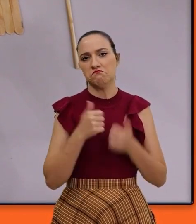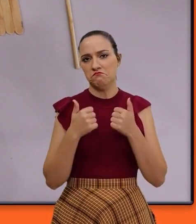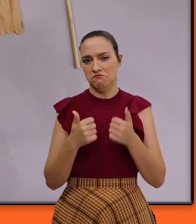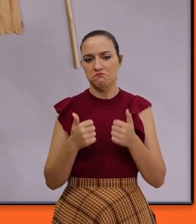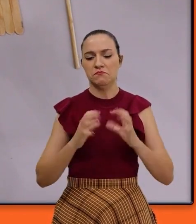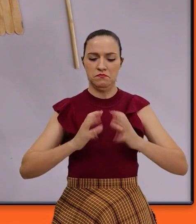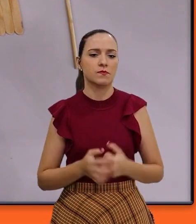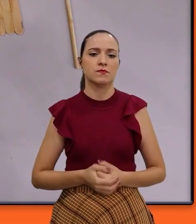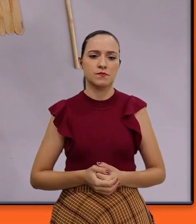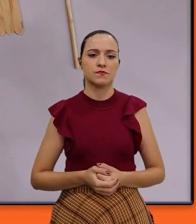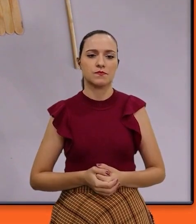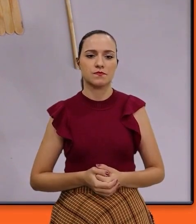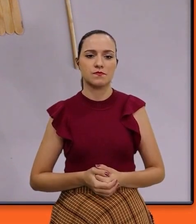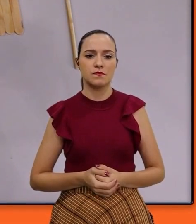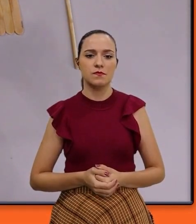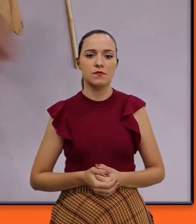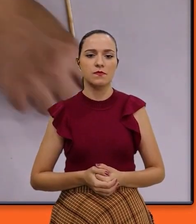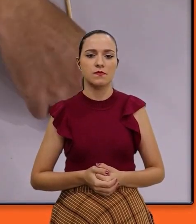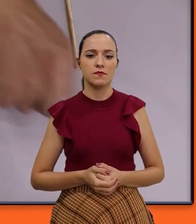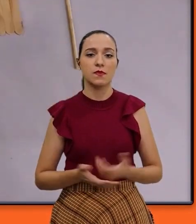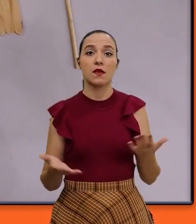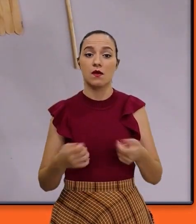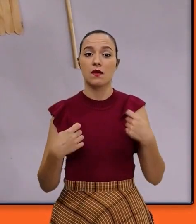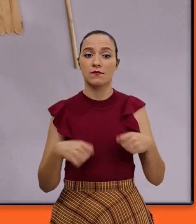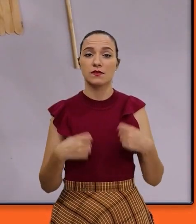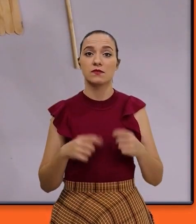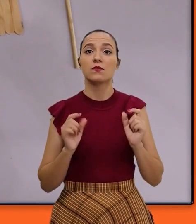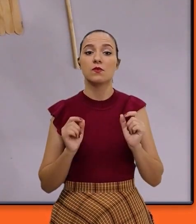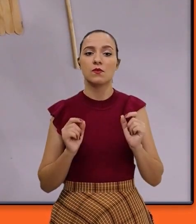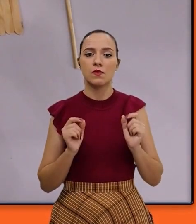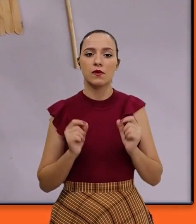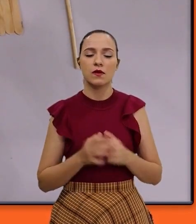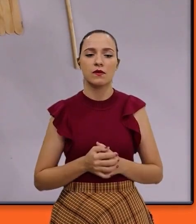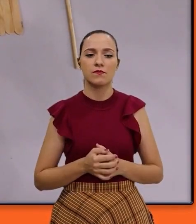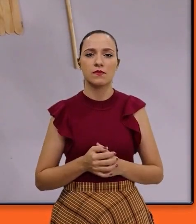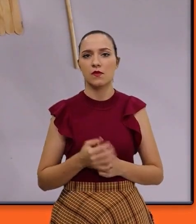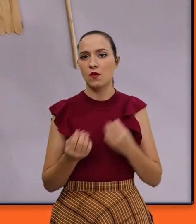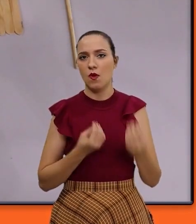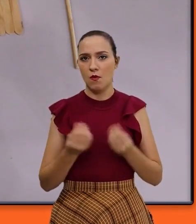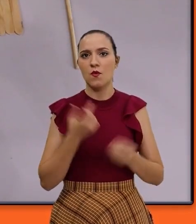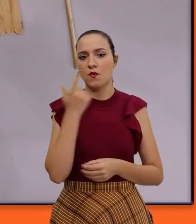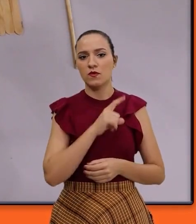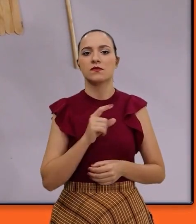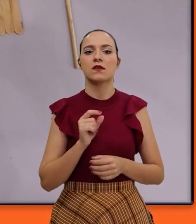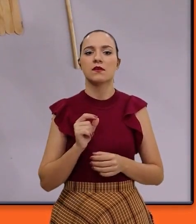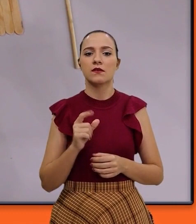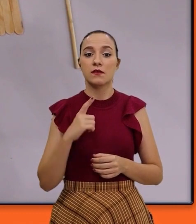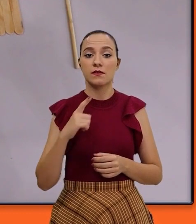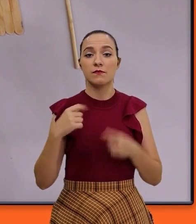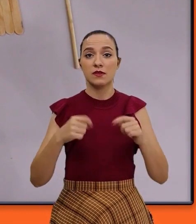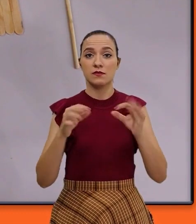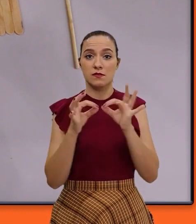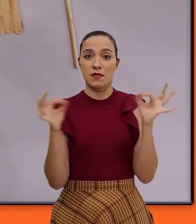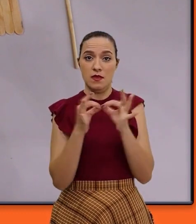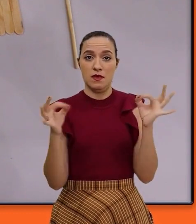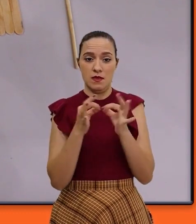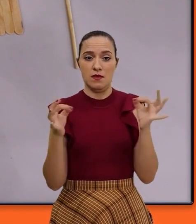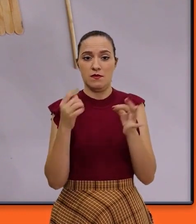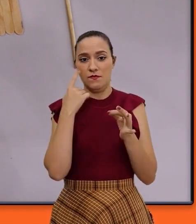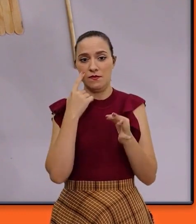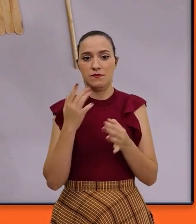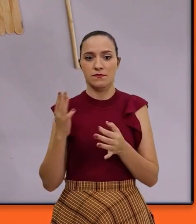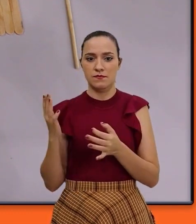Ficou mais livre, né? Então, nós precisamos agora, porque senão não vai ter condição de colocar mais, nós vamos ter que colocar a liguinha aqui, ó, na roda da